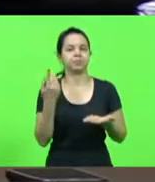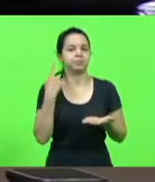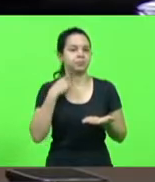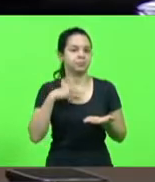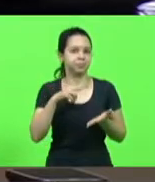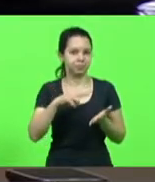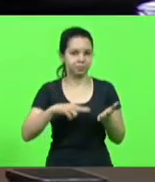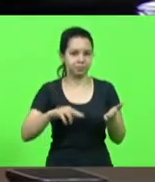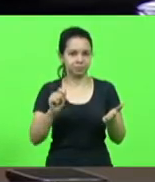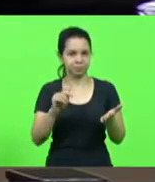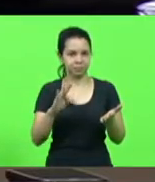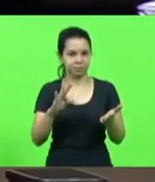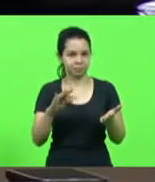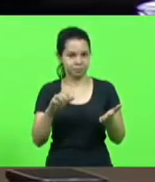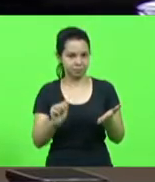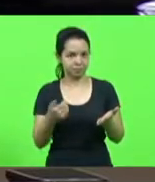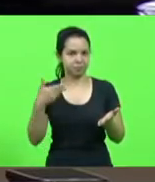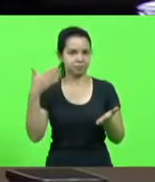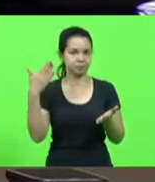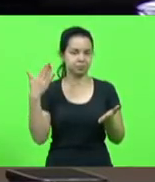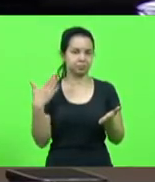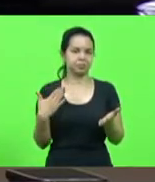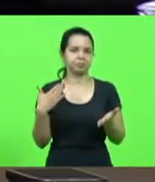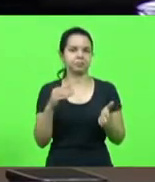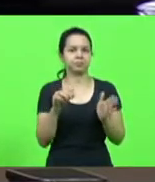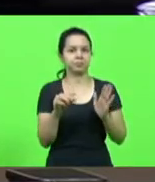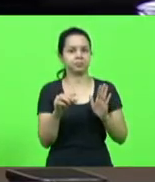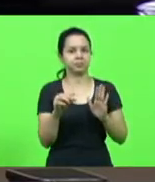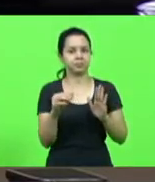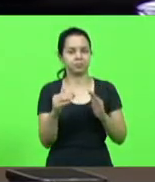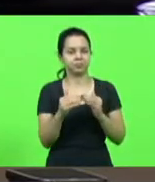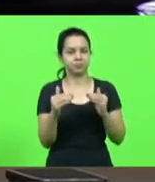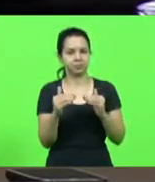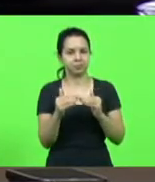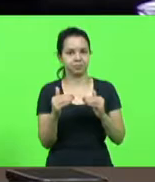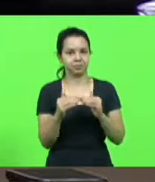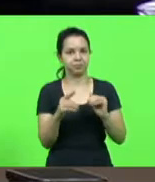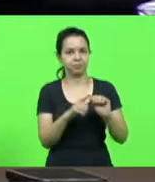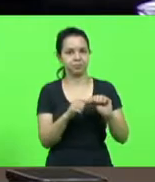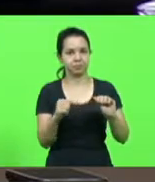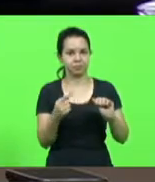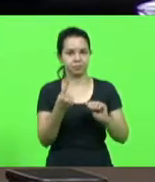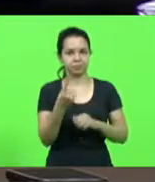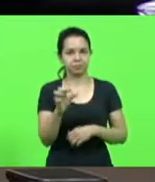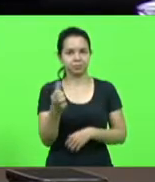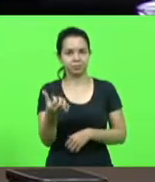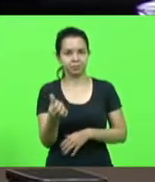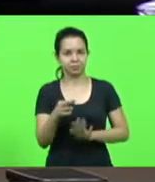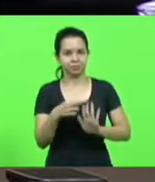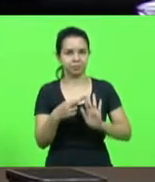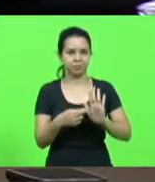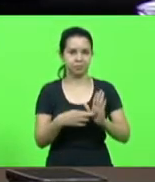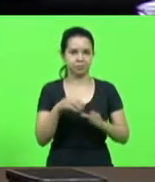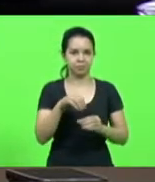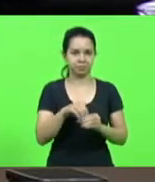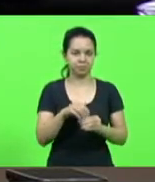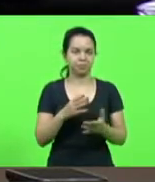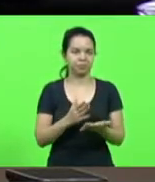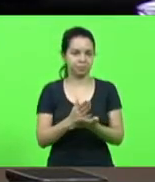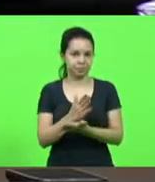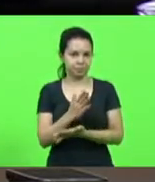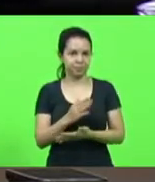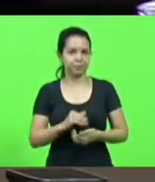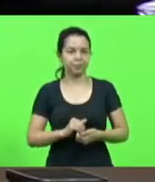atas das sessões anteriores, que, em consonância com o artigo 106 do Regimento Interno, deu-as como aprovadas.